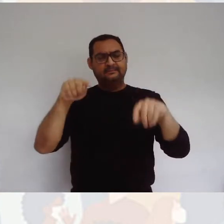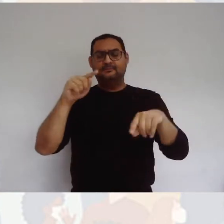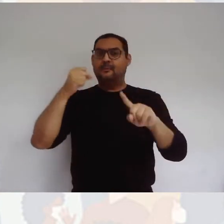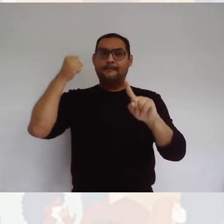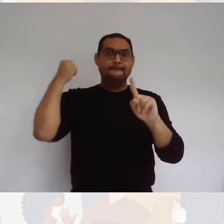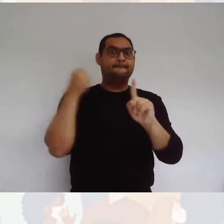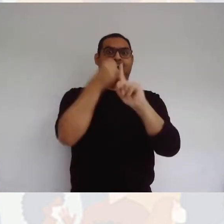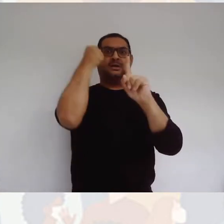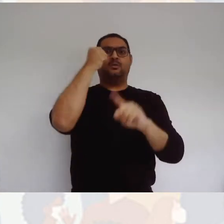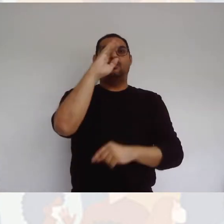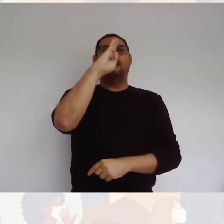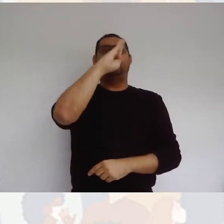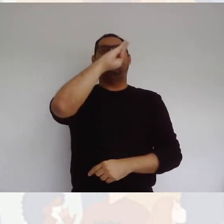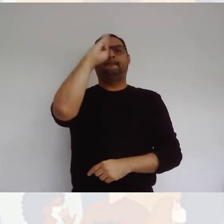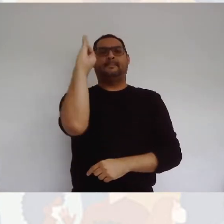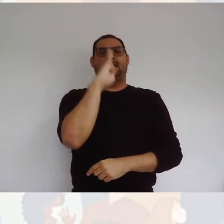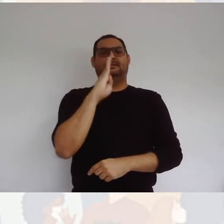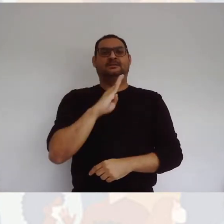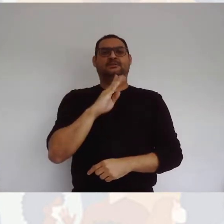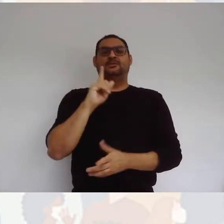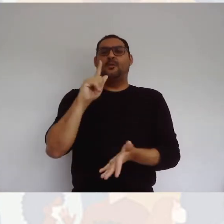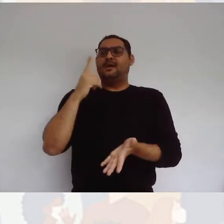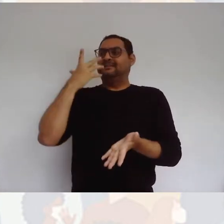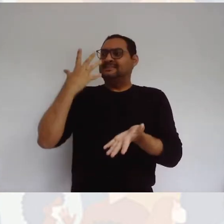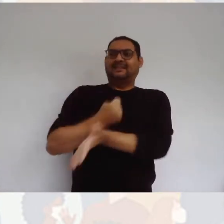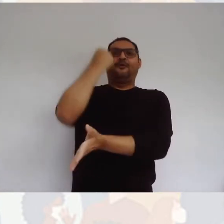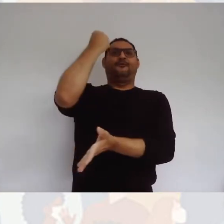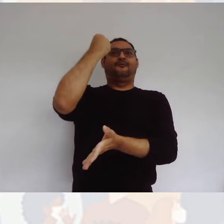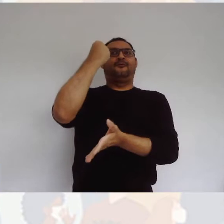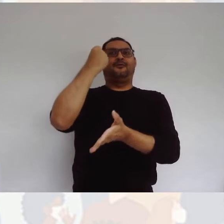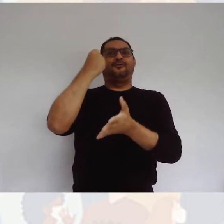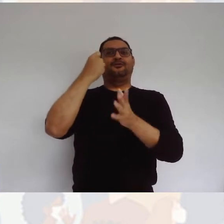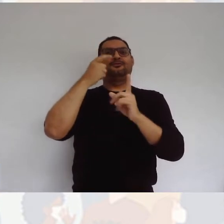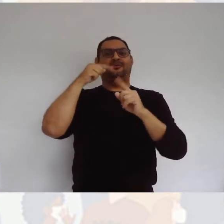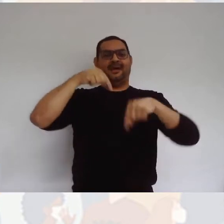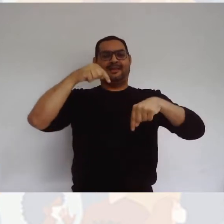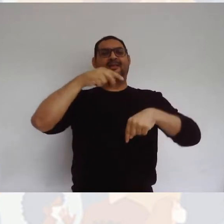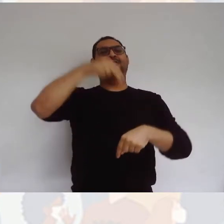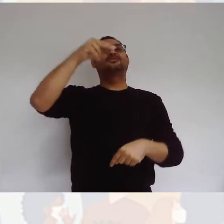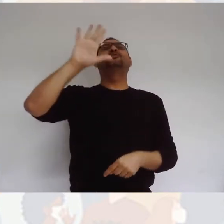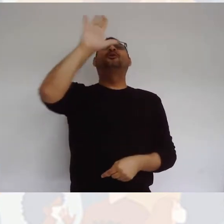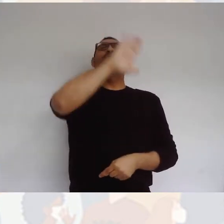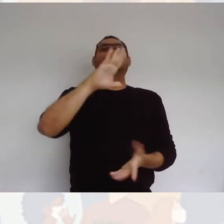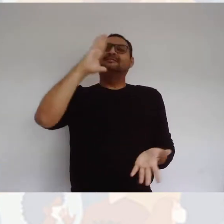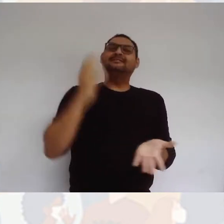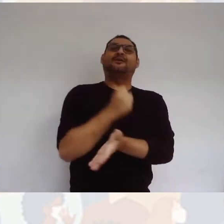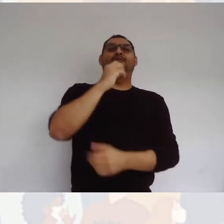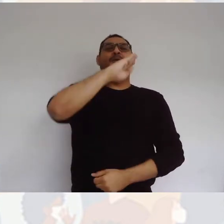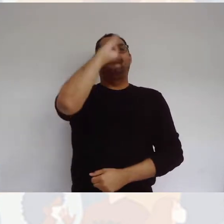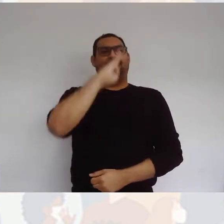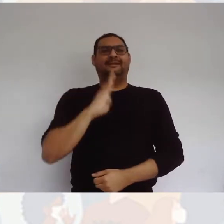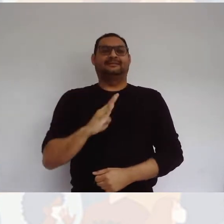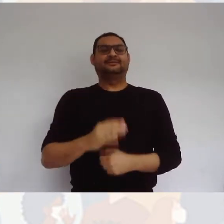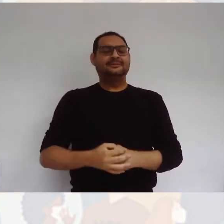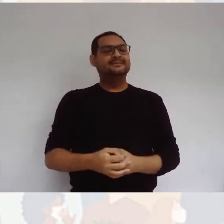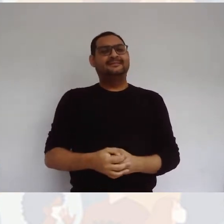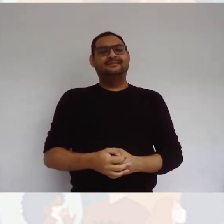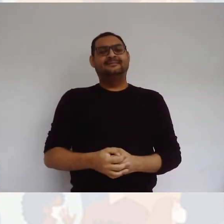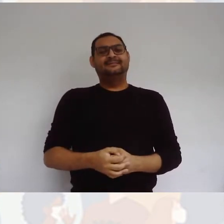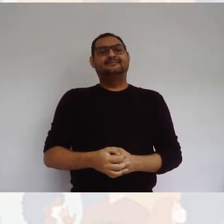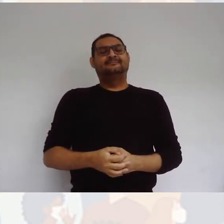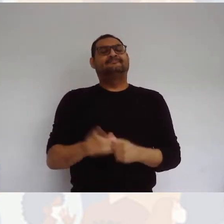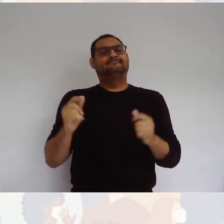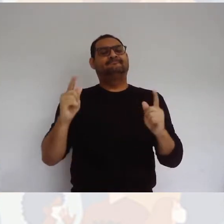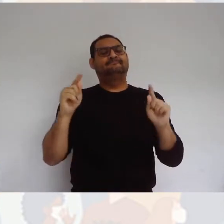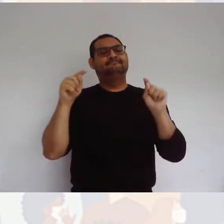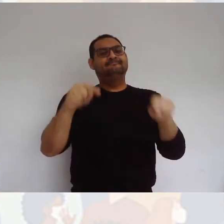a gente foi salvo por essa parte do Brasil, né? Isso é